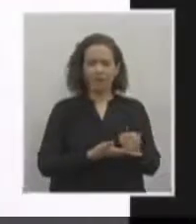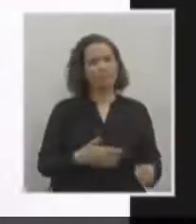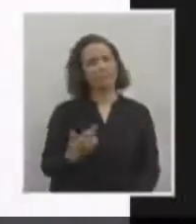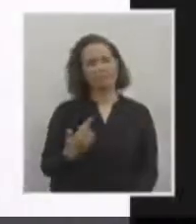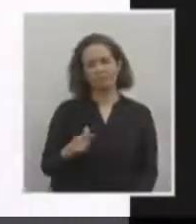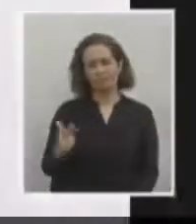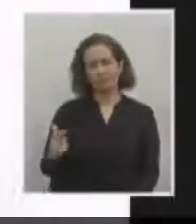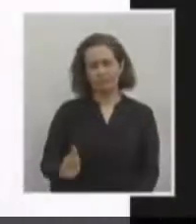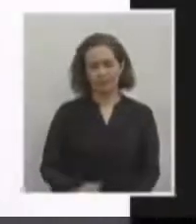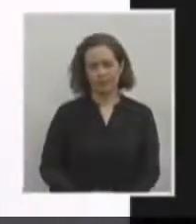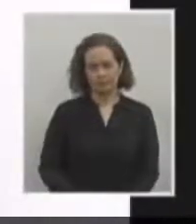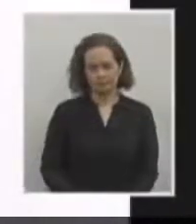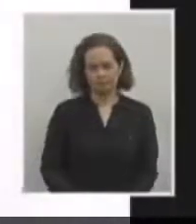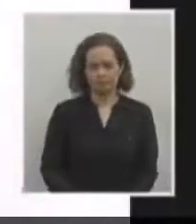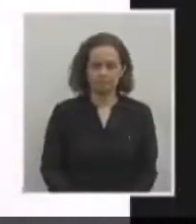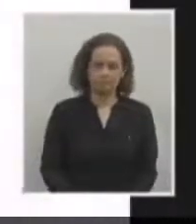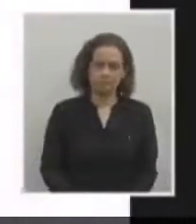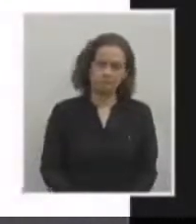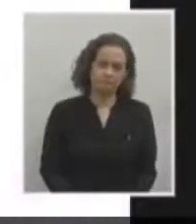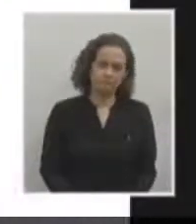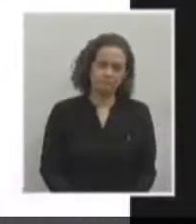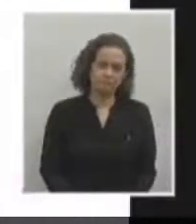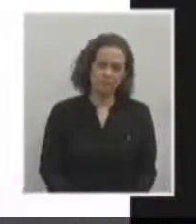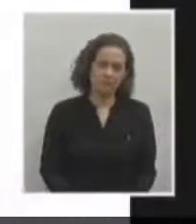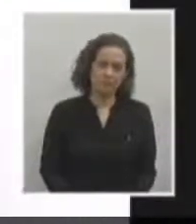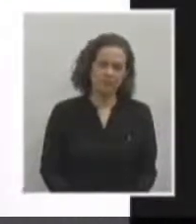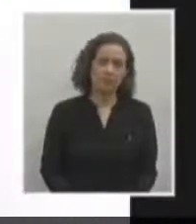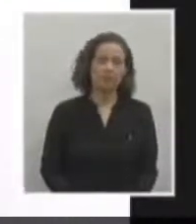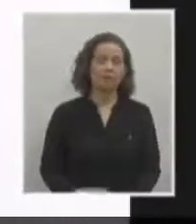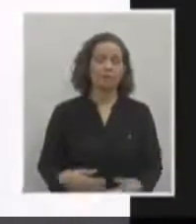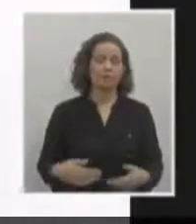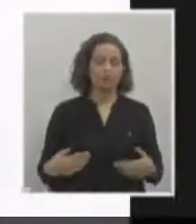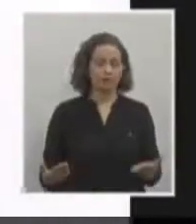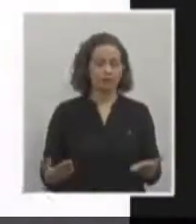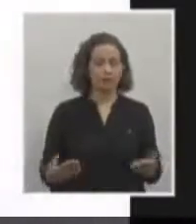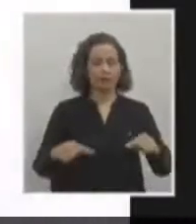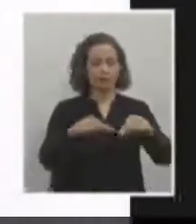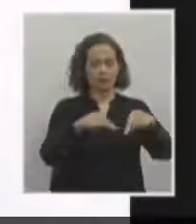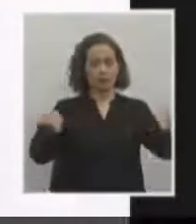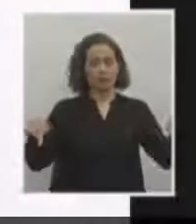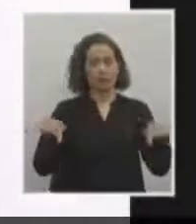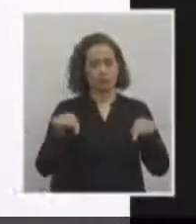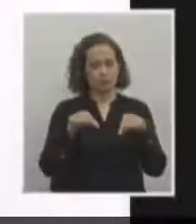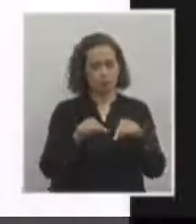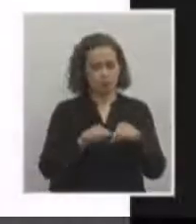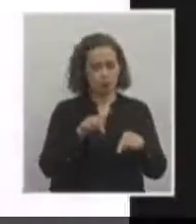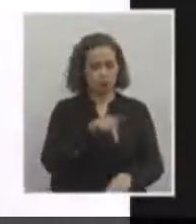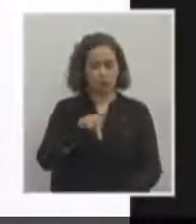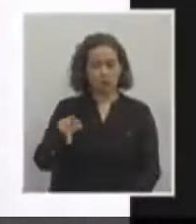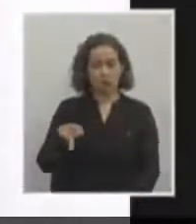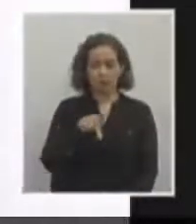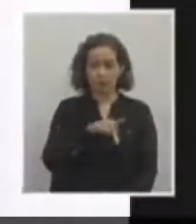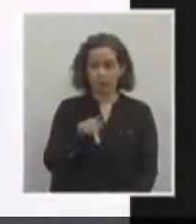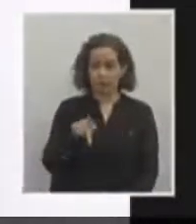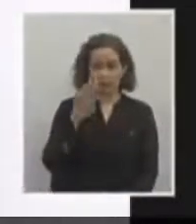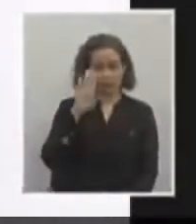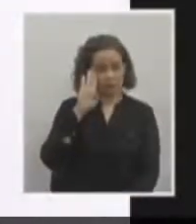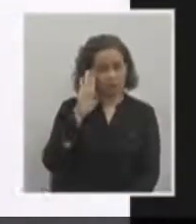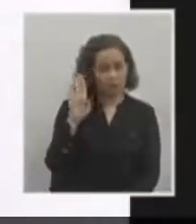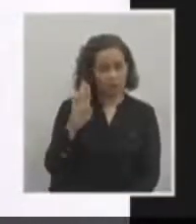Quanto ao regente de turma, a regência de turma, os professores regentes de turma, eles têm